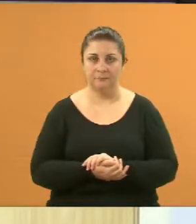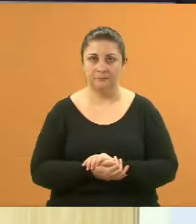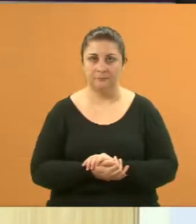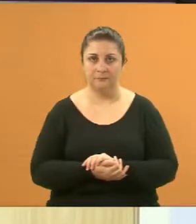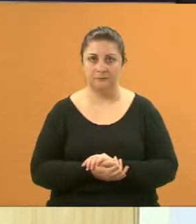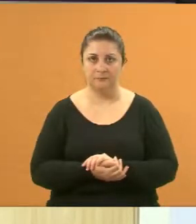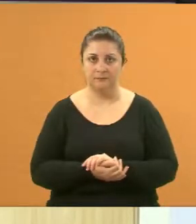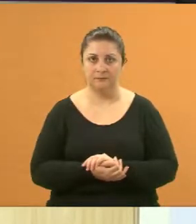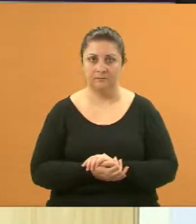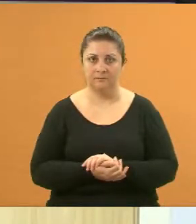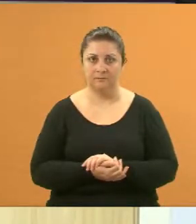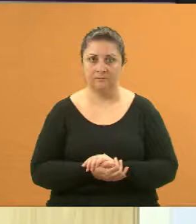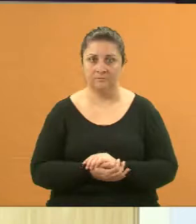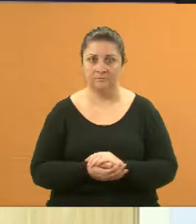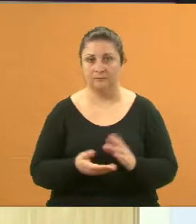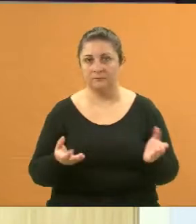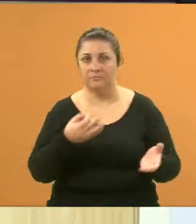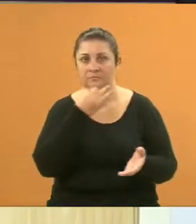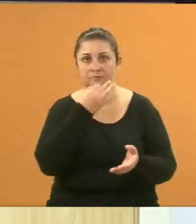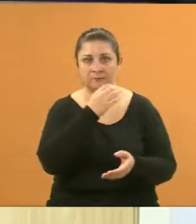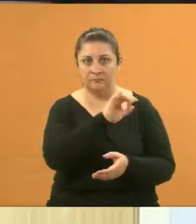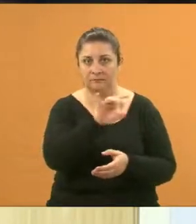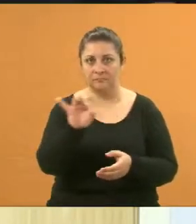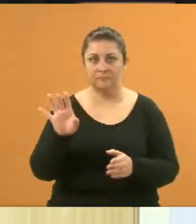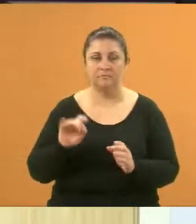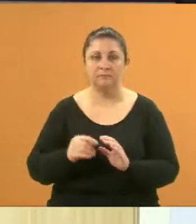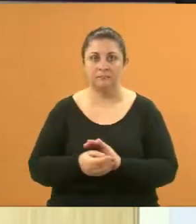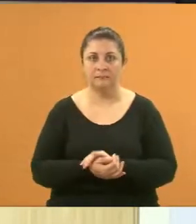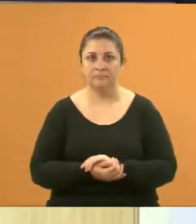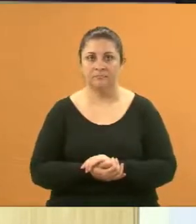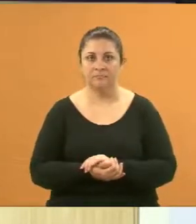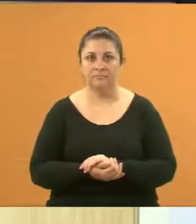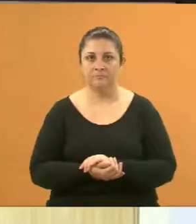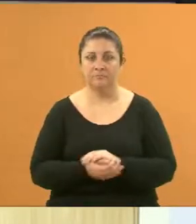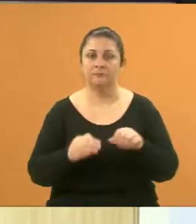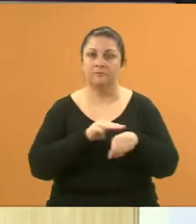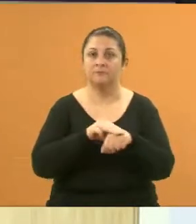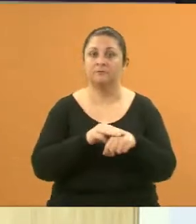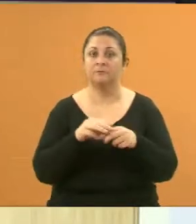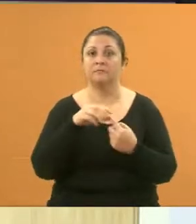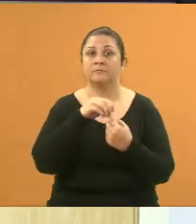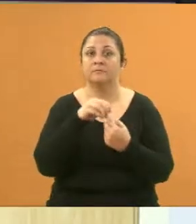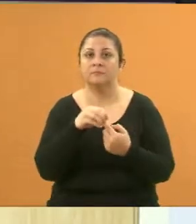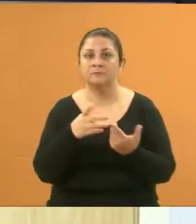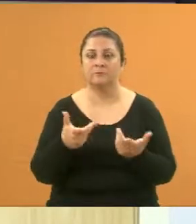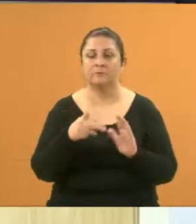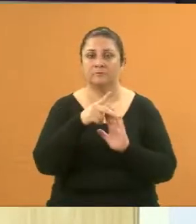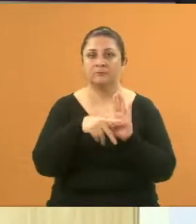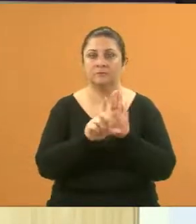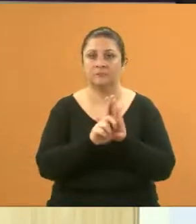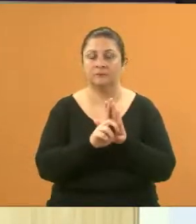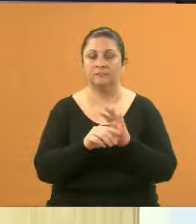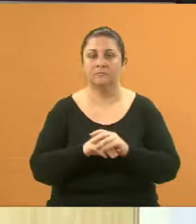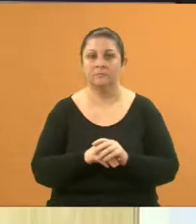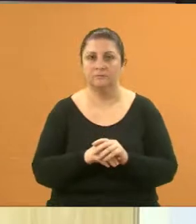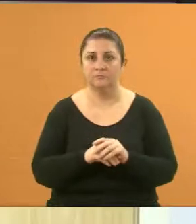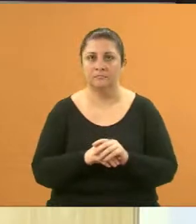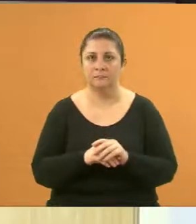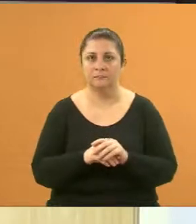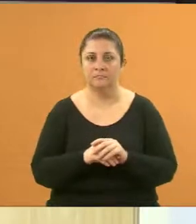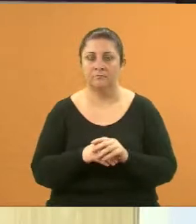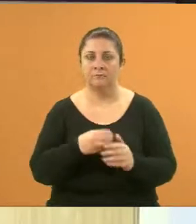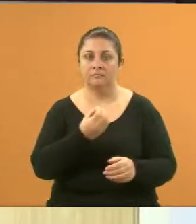para as contribuições dos nobres pares da discussão única do projeto de lei complementar do Executivo